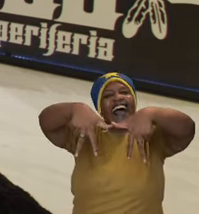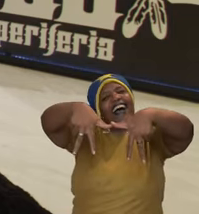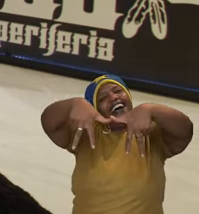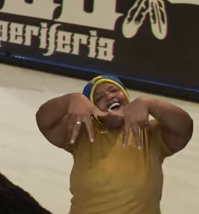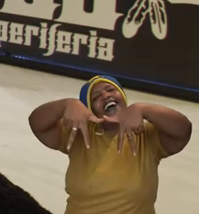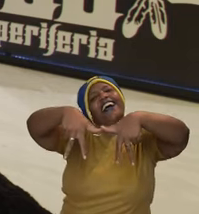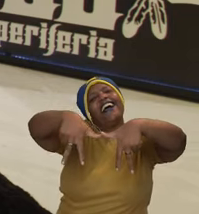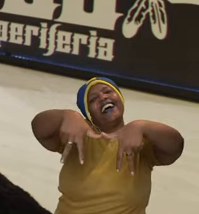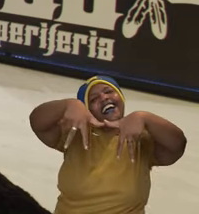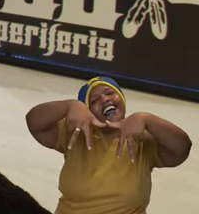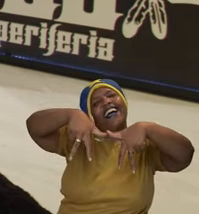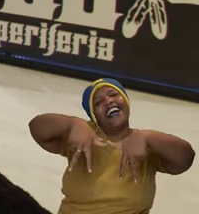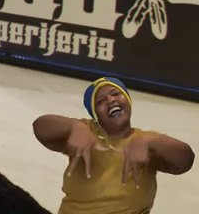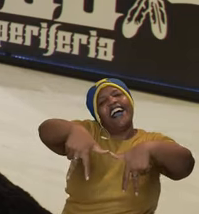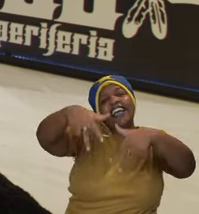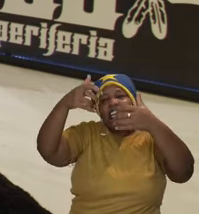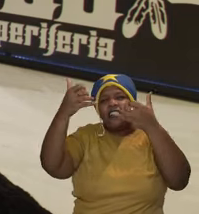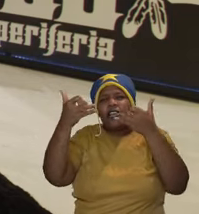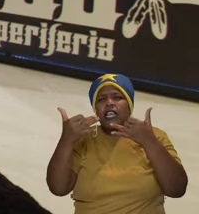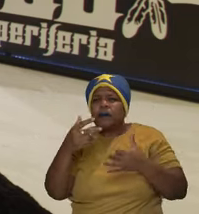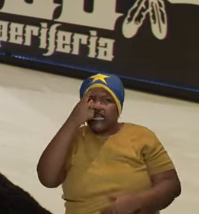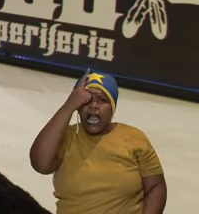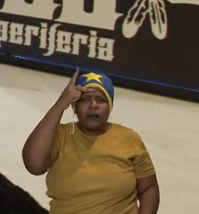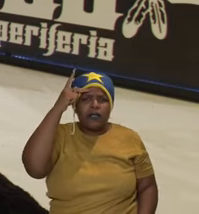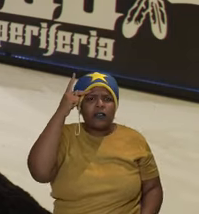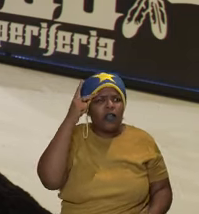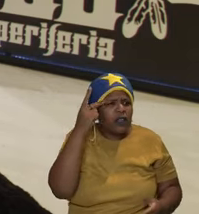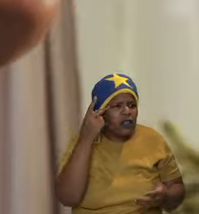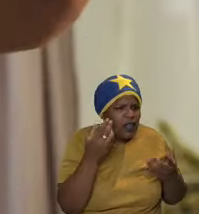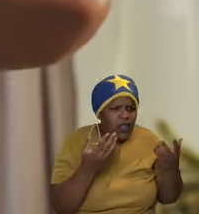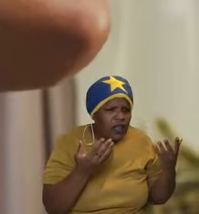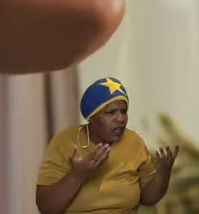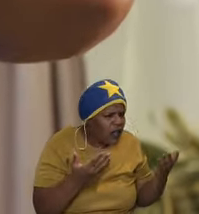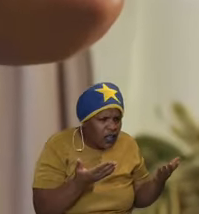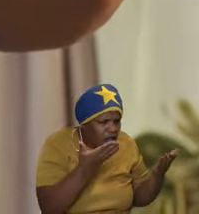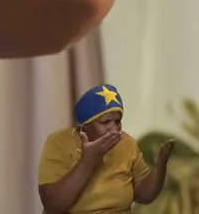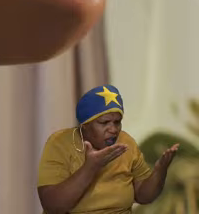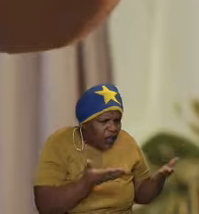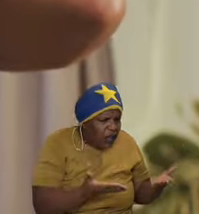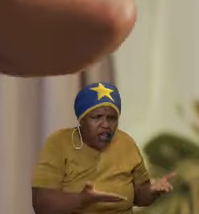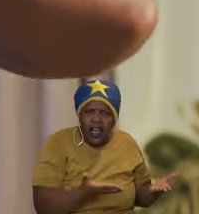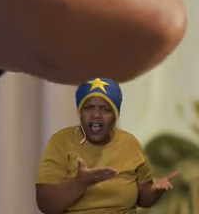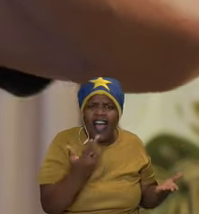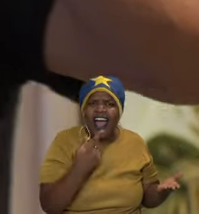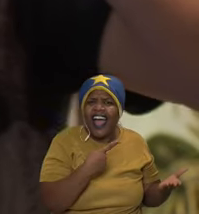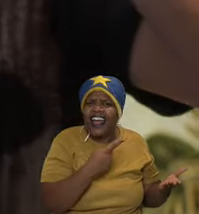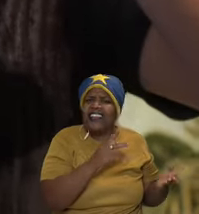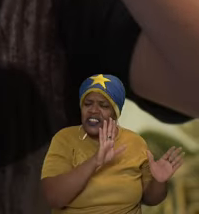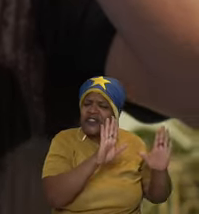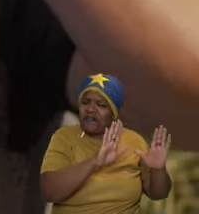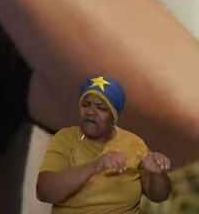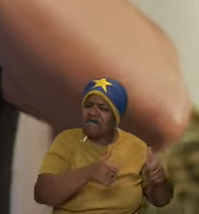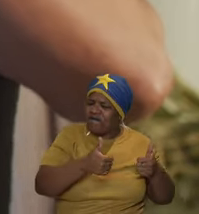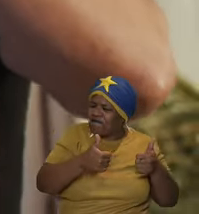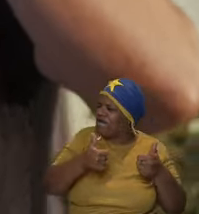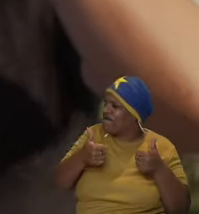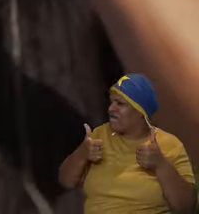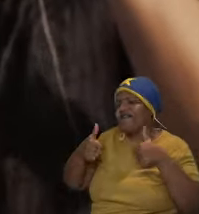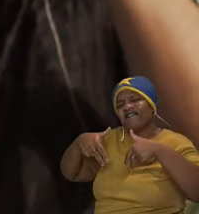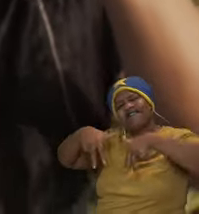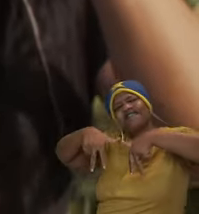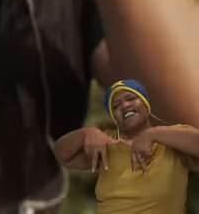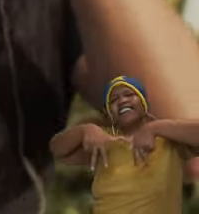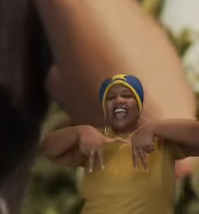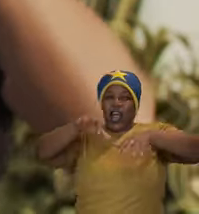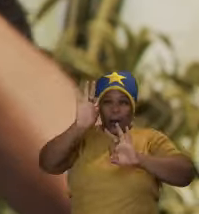Difícil mesmo vai ser explicar pra alguém que ficaremos bem.